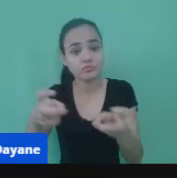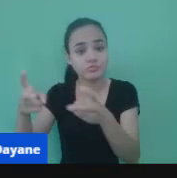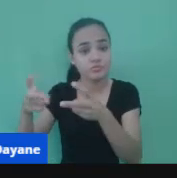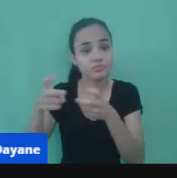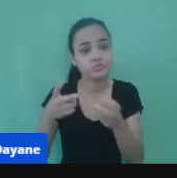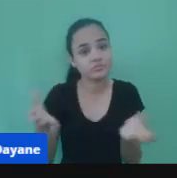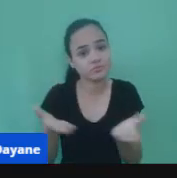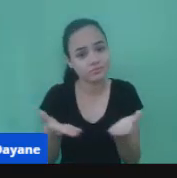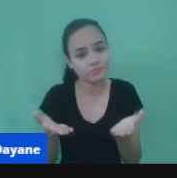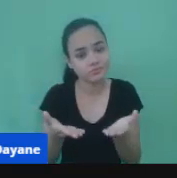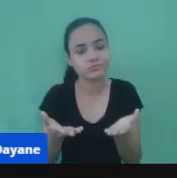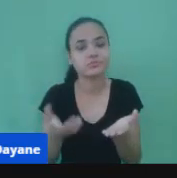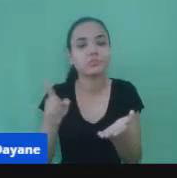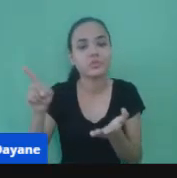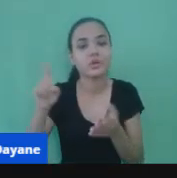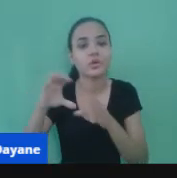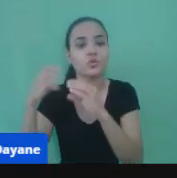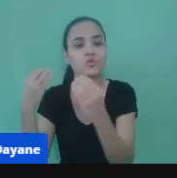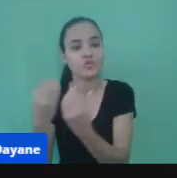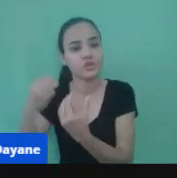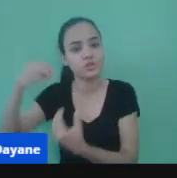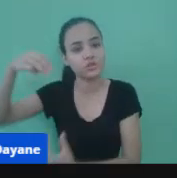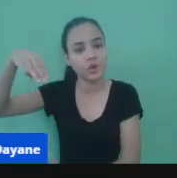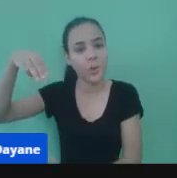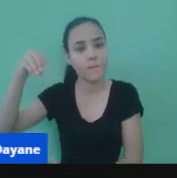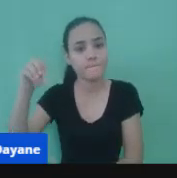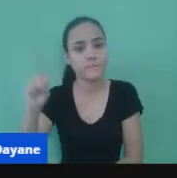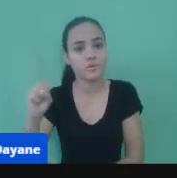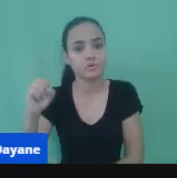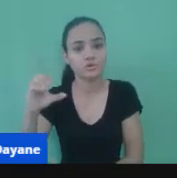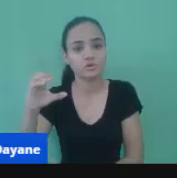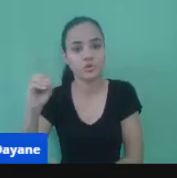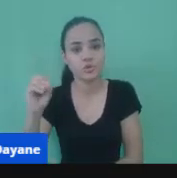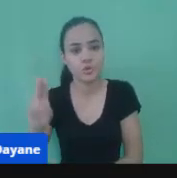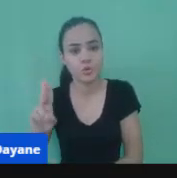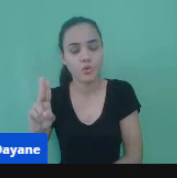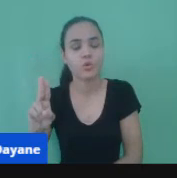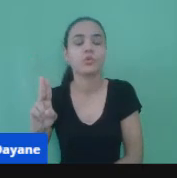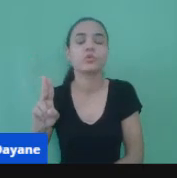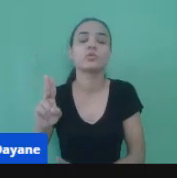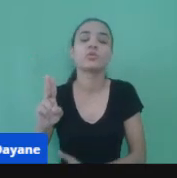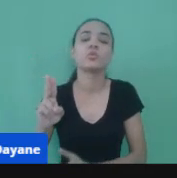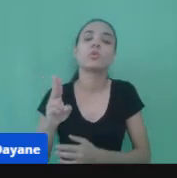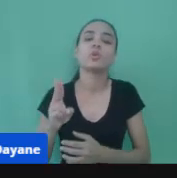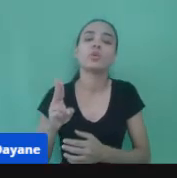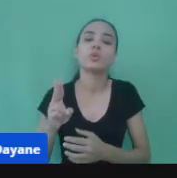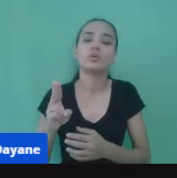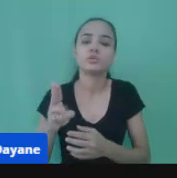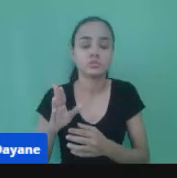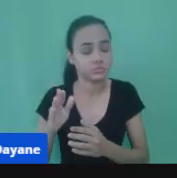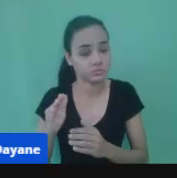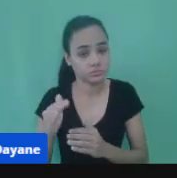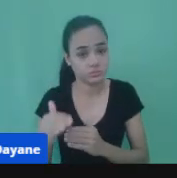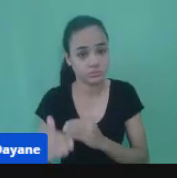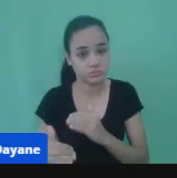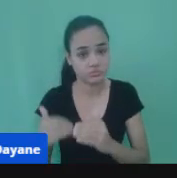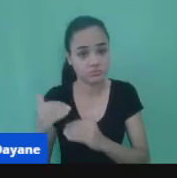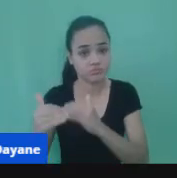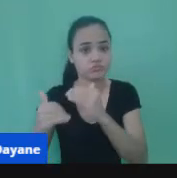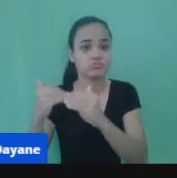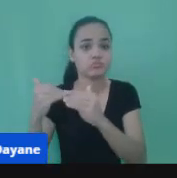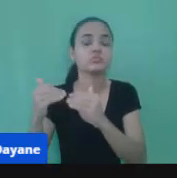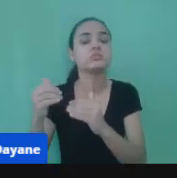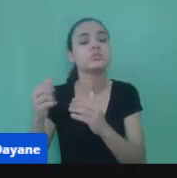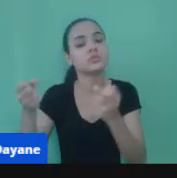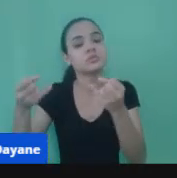Moscou, onde eles construíram um documento chamado Nosso Futuro Comum, e nesse documento é onde eles vão falando aí sobre desenvolvimento sustentável. Então,